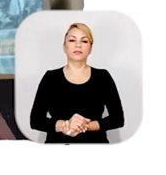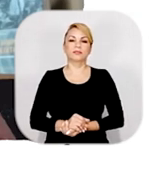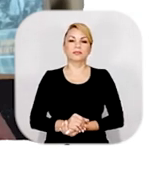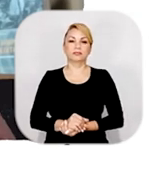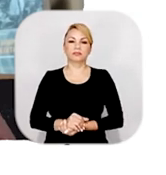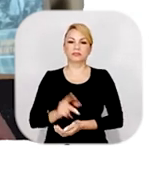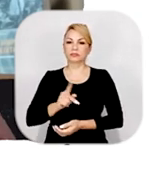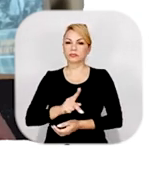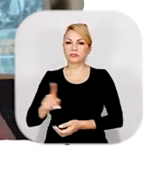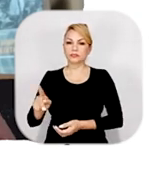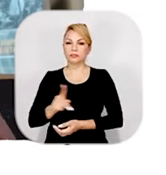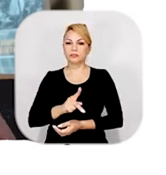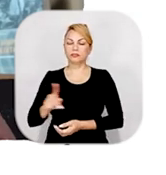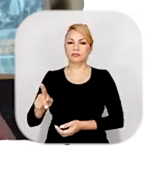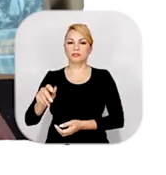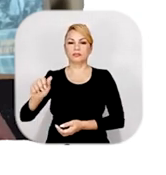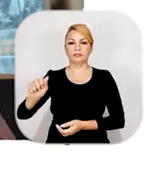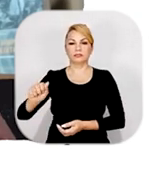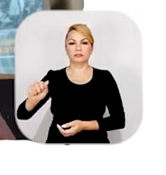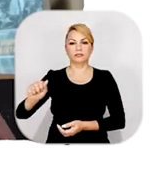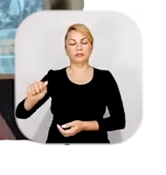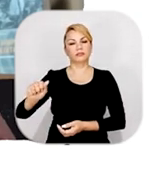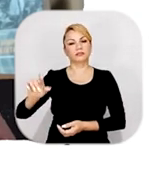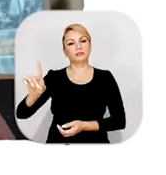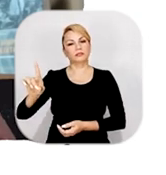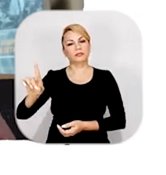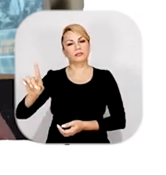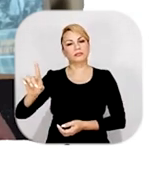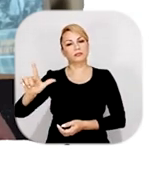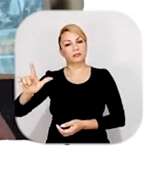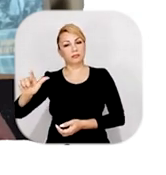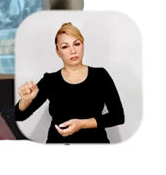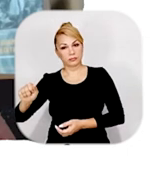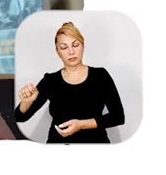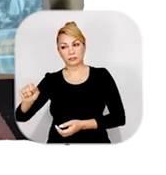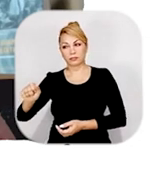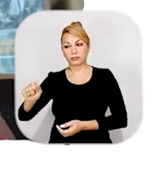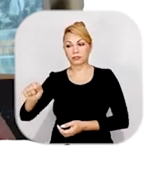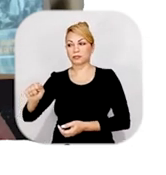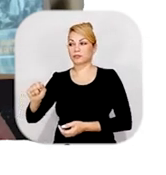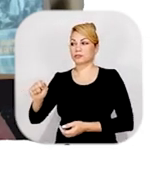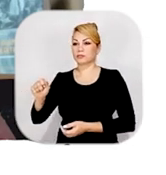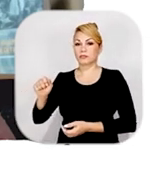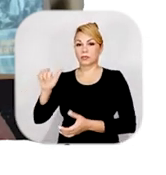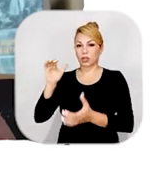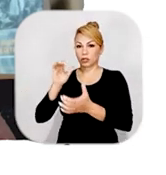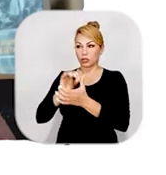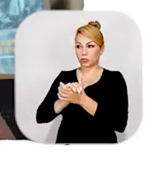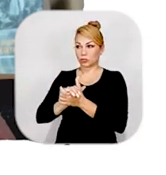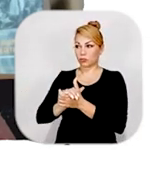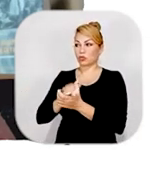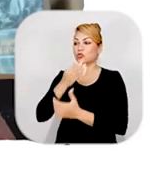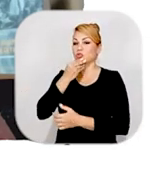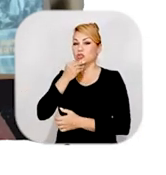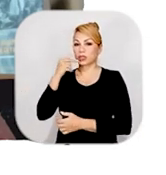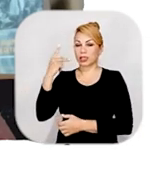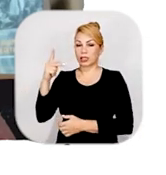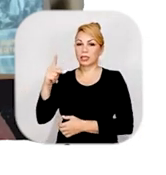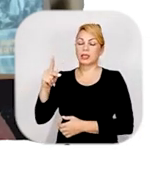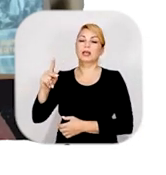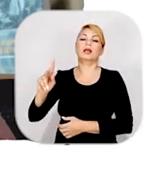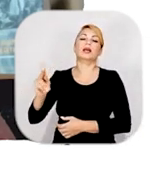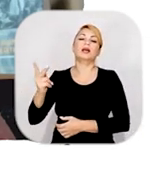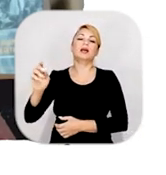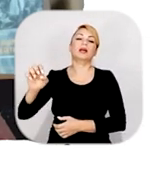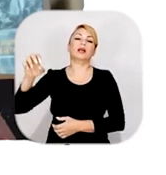o professor chama Willem Adelaar e a esposa dele é Helene Breine. E a Helene